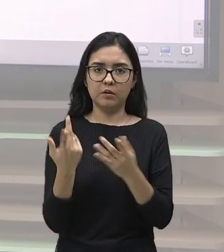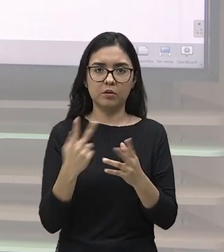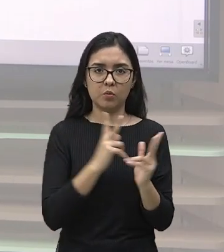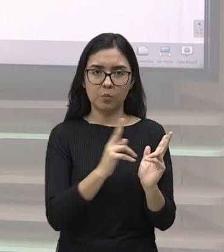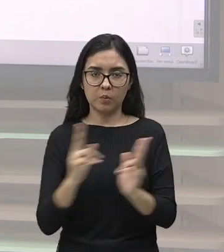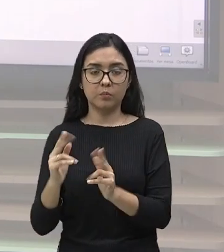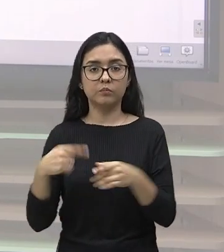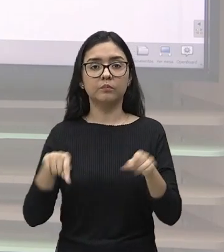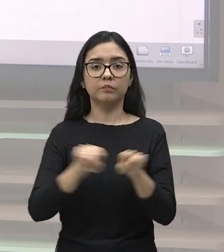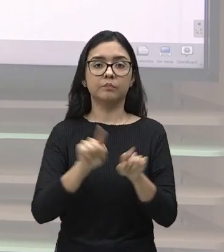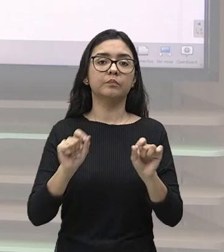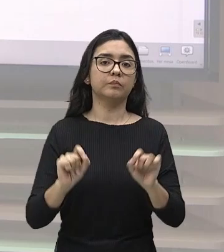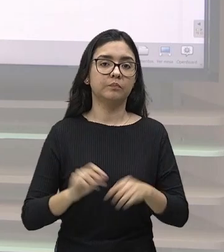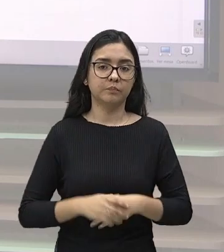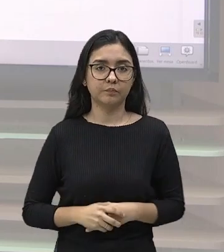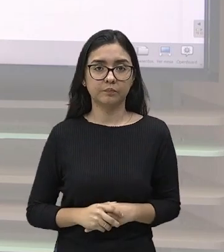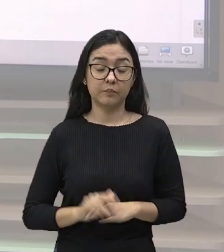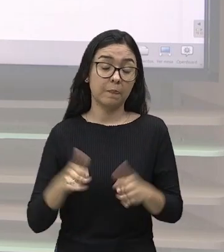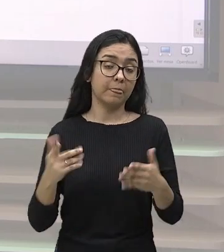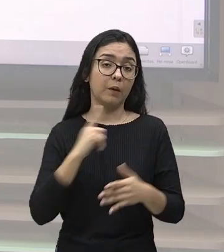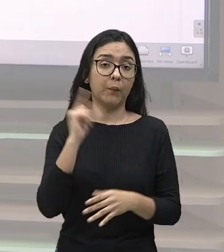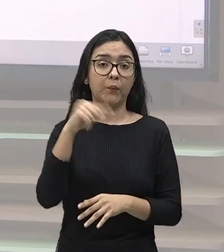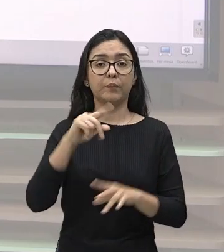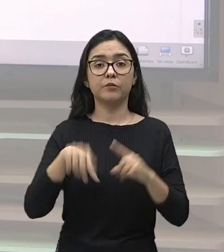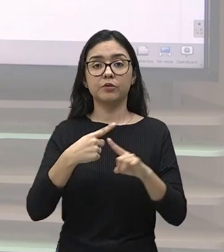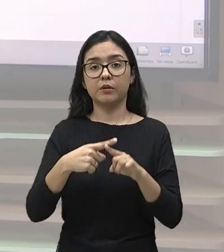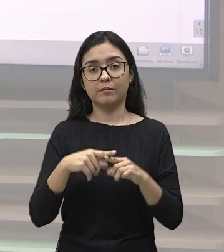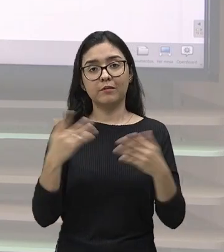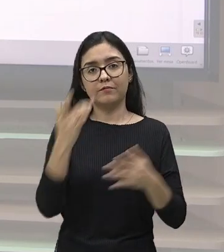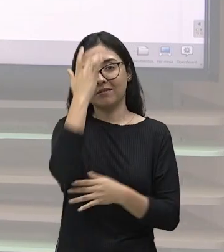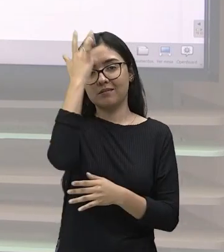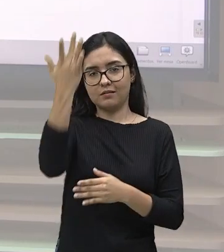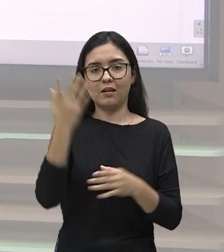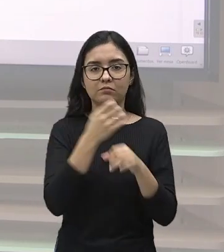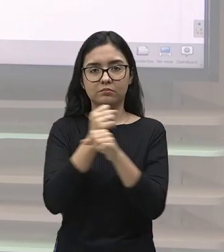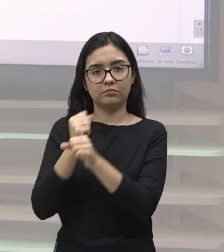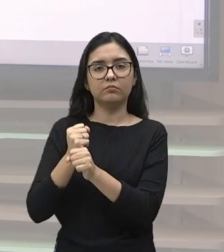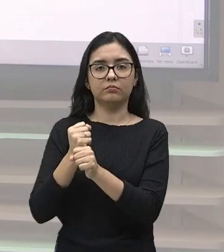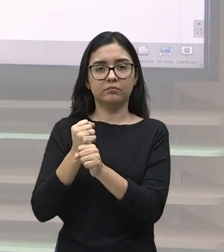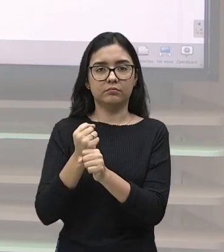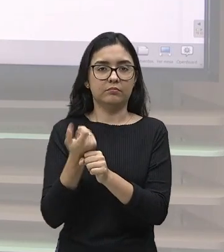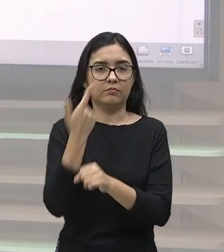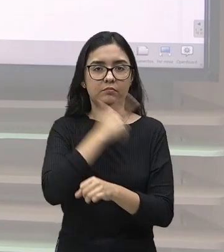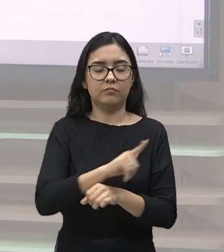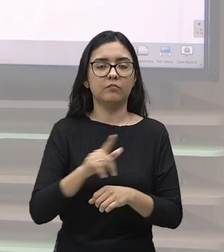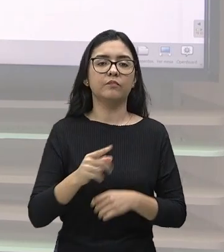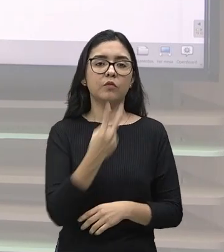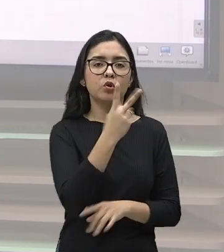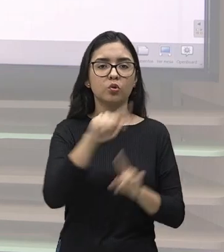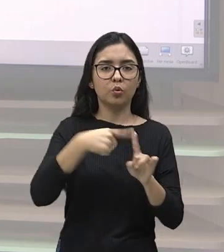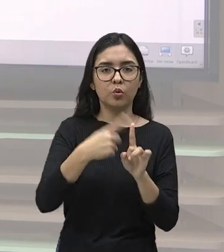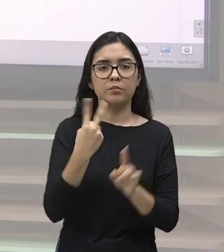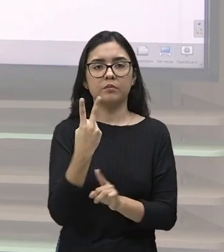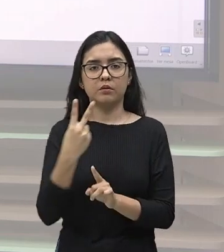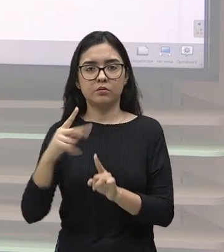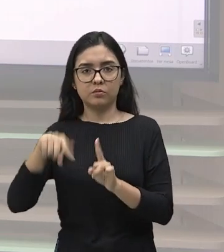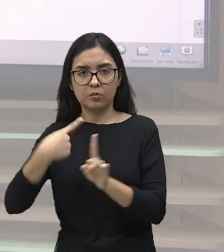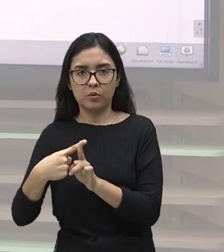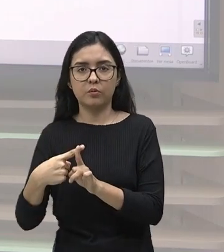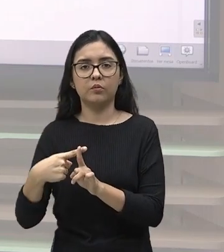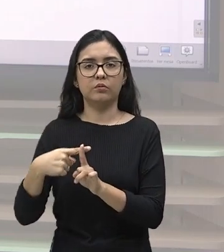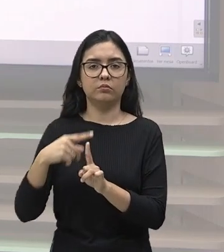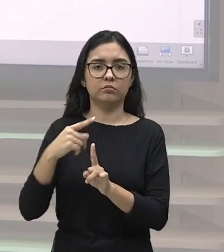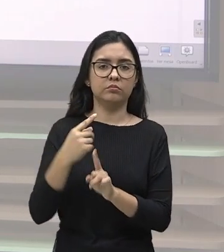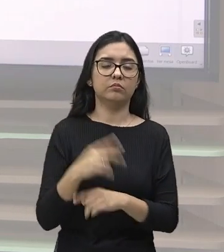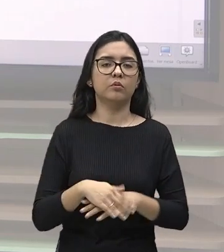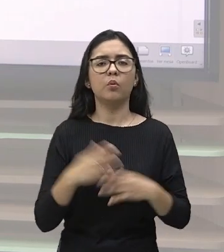é melhor o quê? Vem a multiplicação para facilitar a nossa vida, né? 2 mais 2 mais 2. Né? Eu